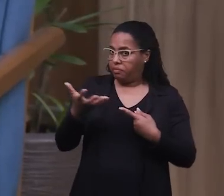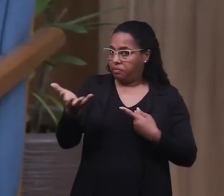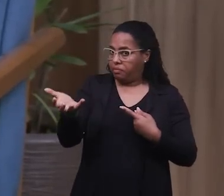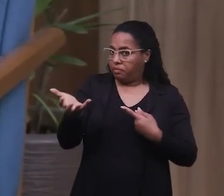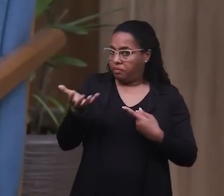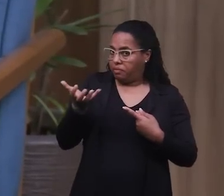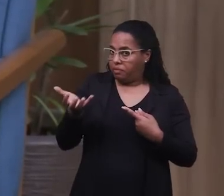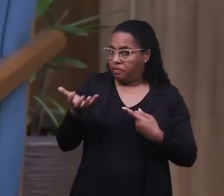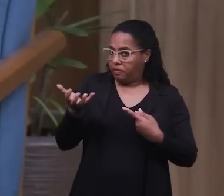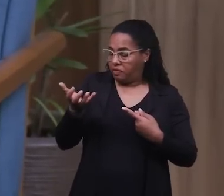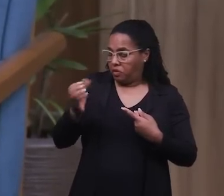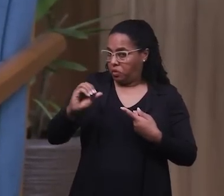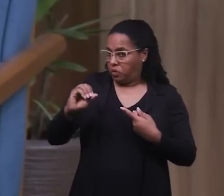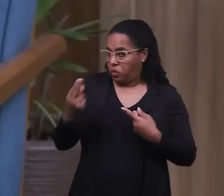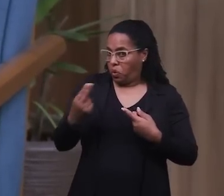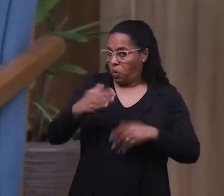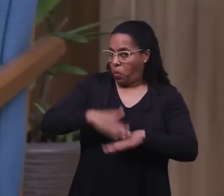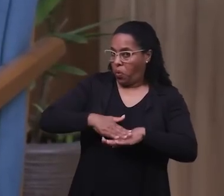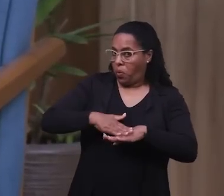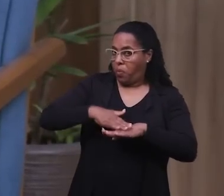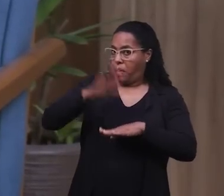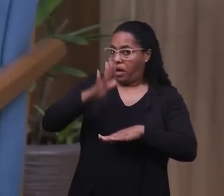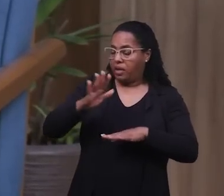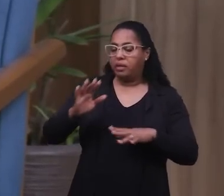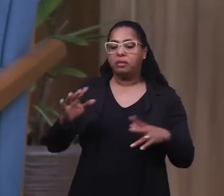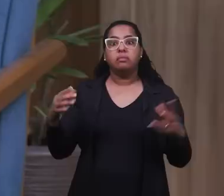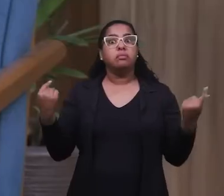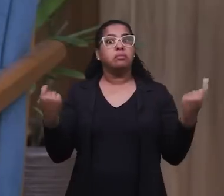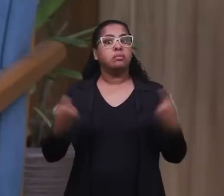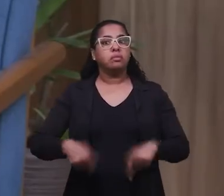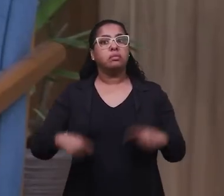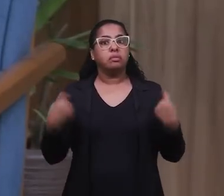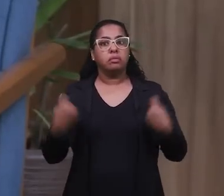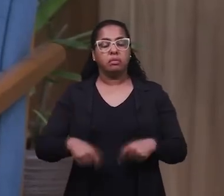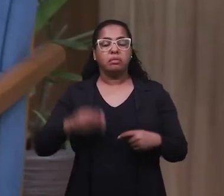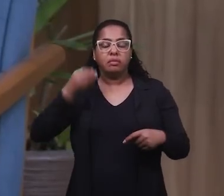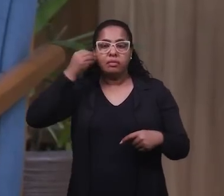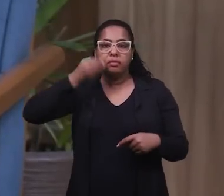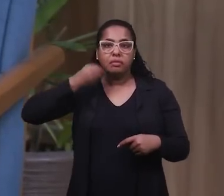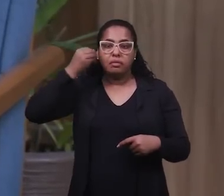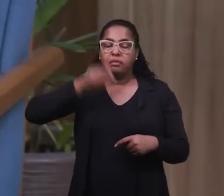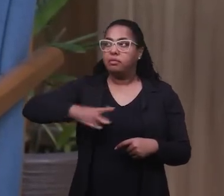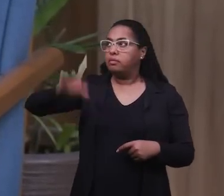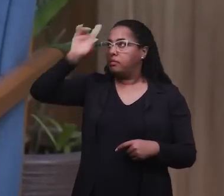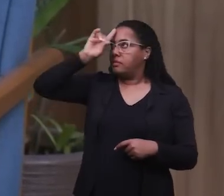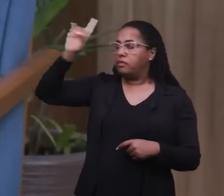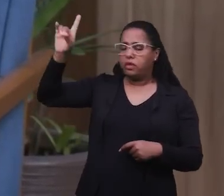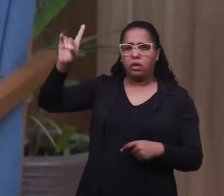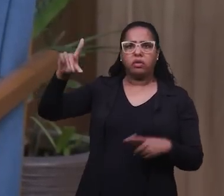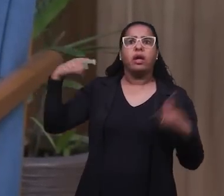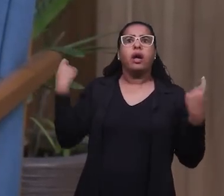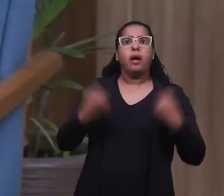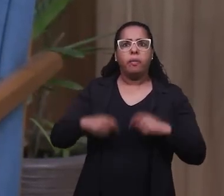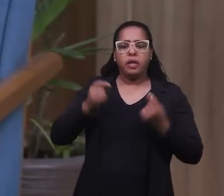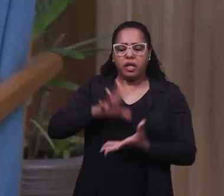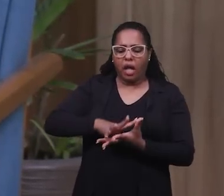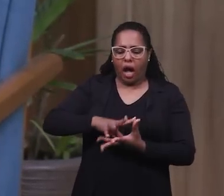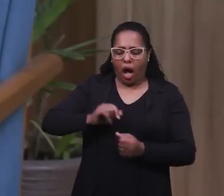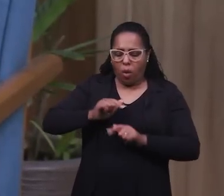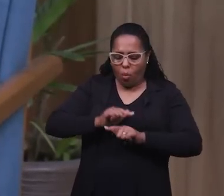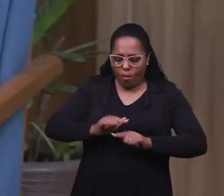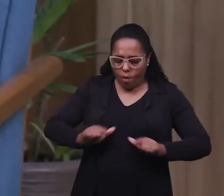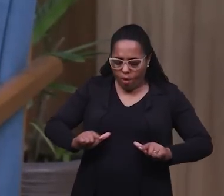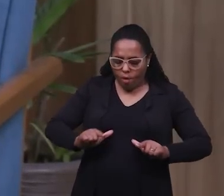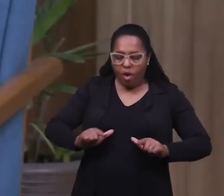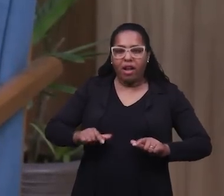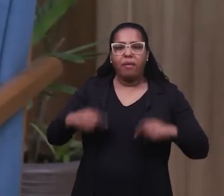quer, ou mais do que isso, como o Sérgio disse, o homem precisa ter uma experiência com Deus, ele precisa preencher o vazio da